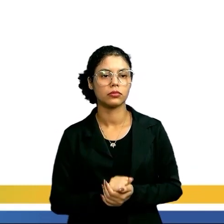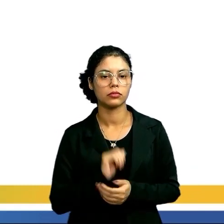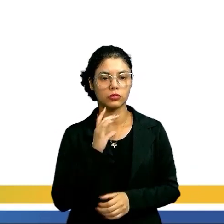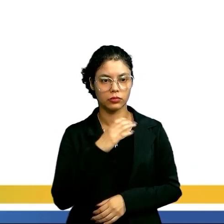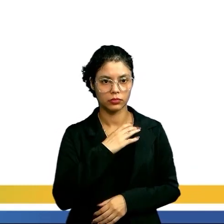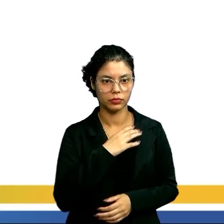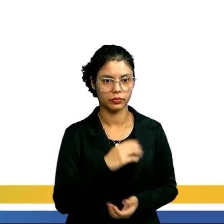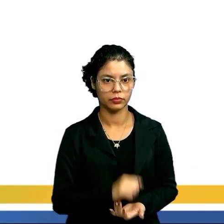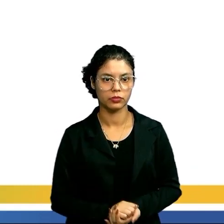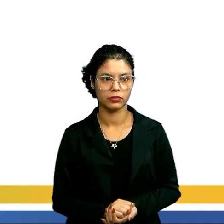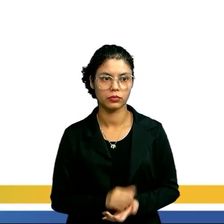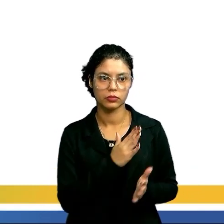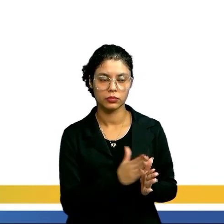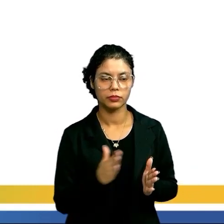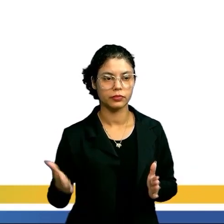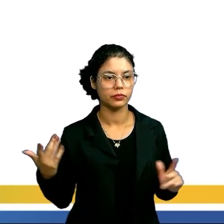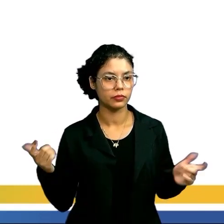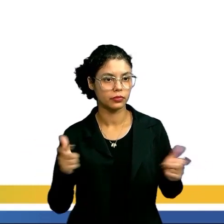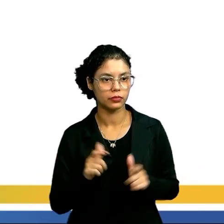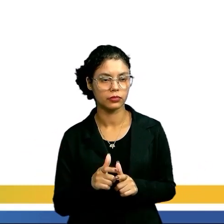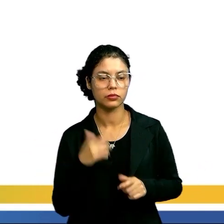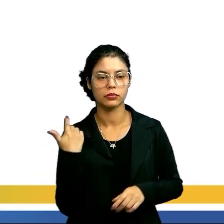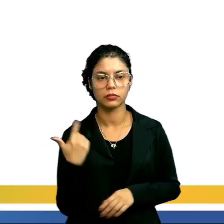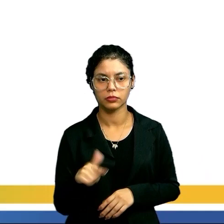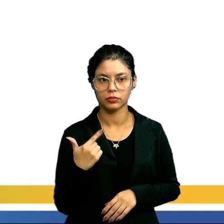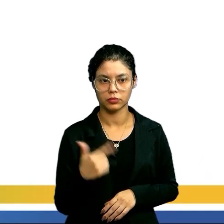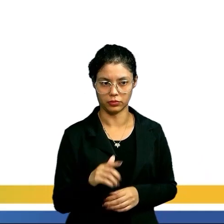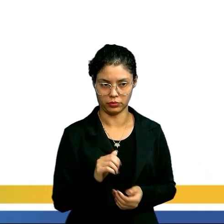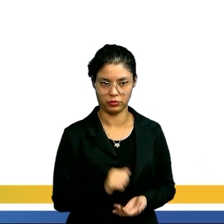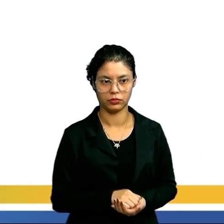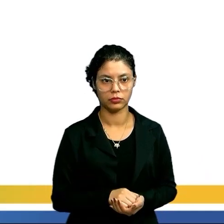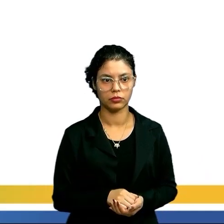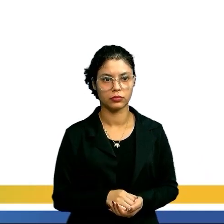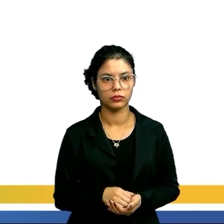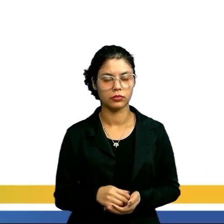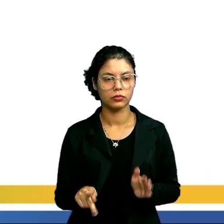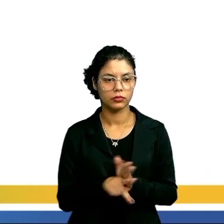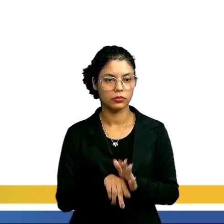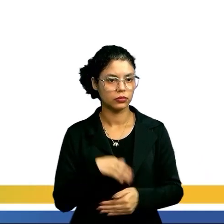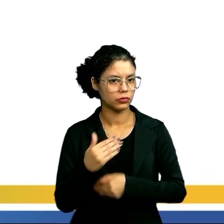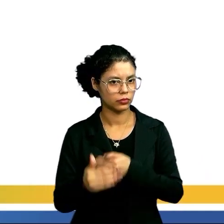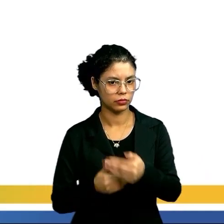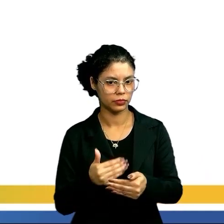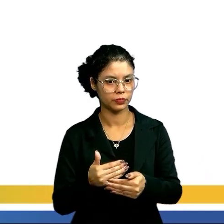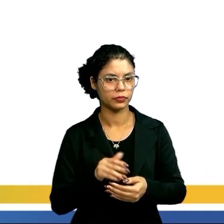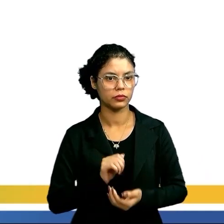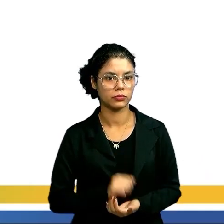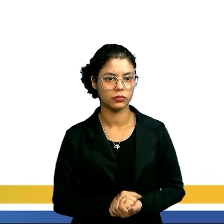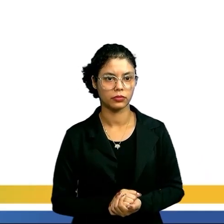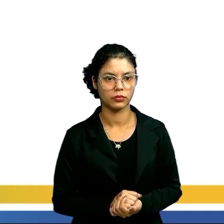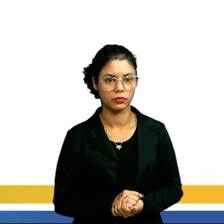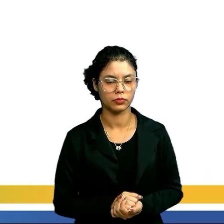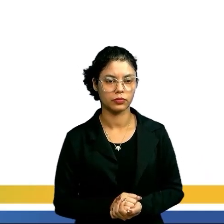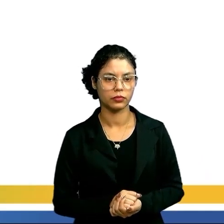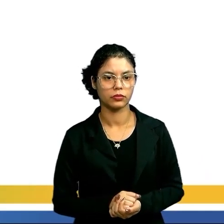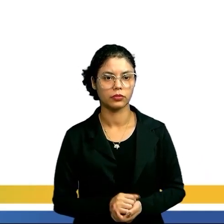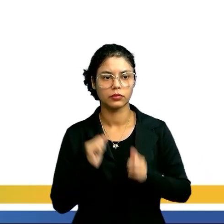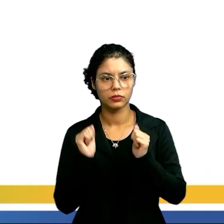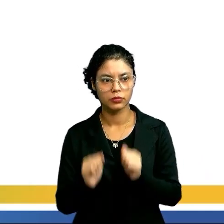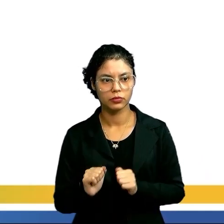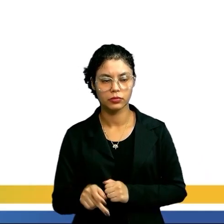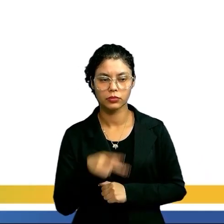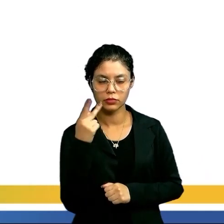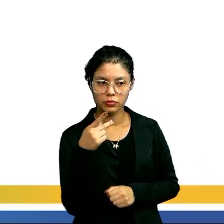das cidades. Ao passo que uma minoria não tem modelo, é um devir, um